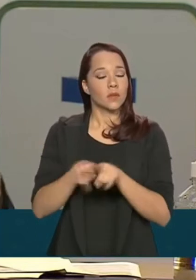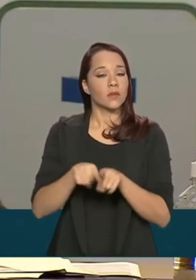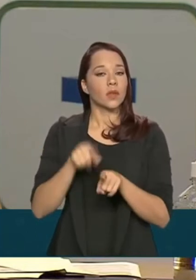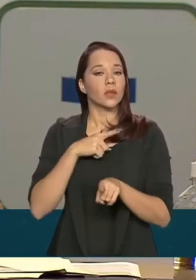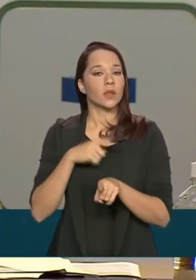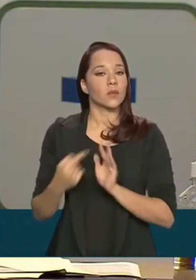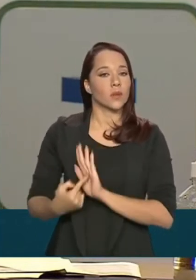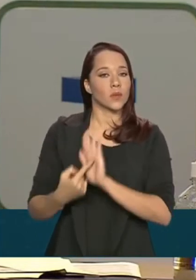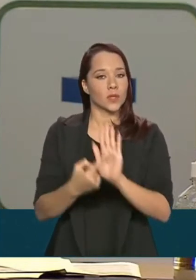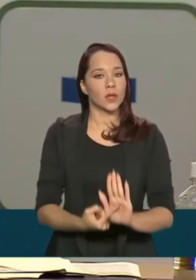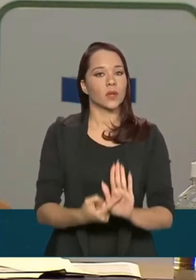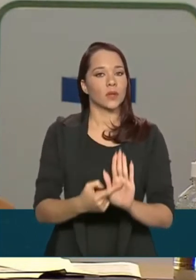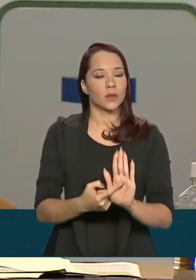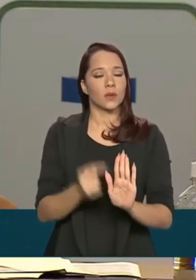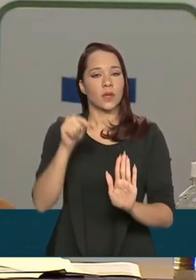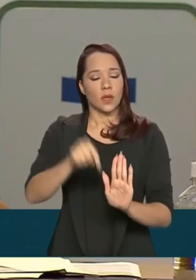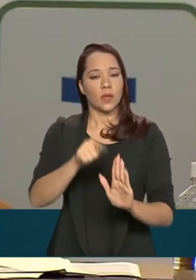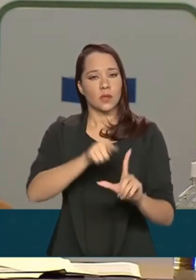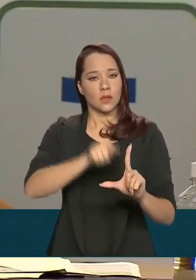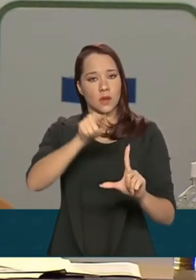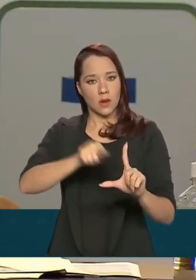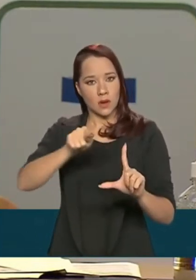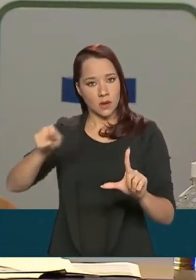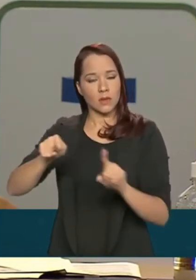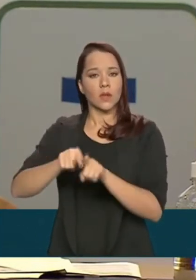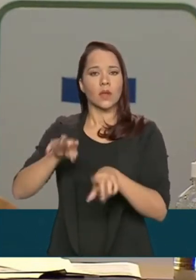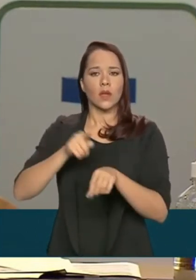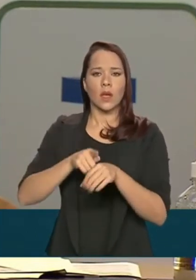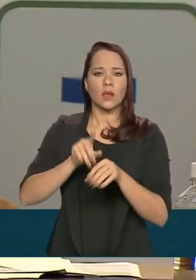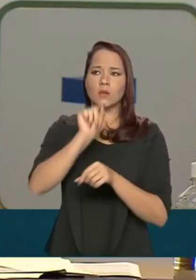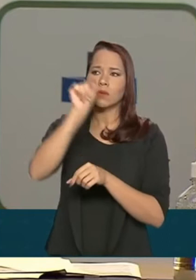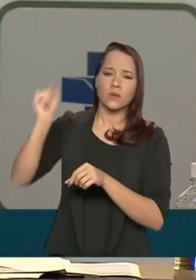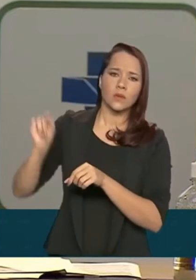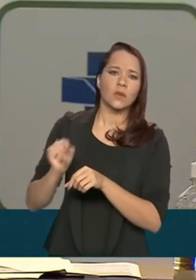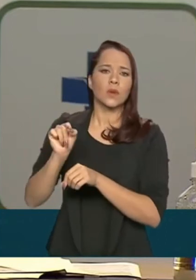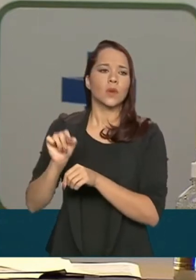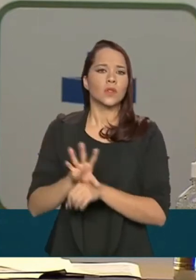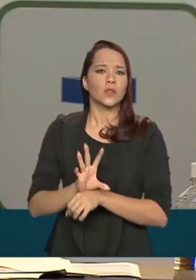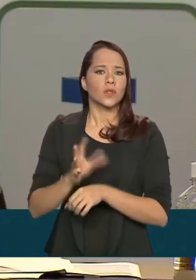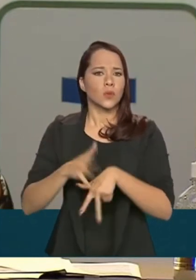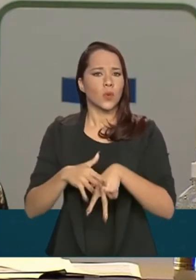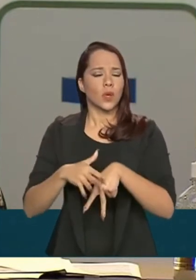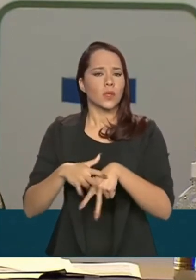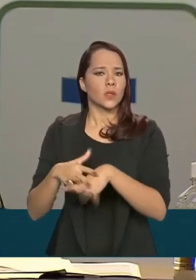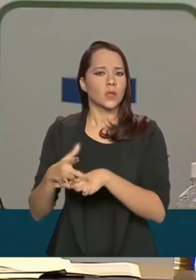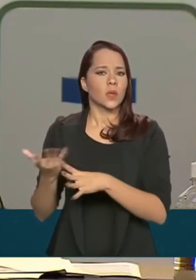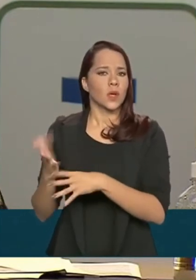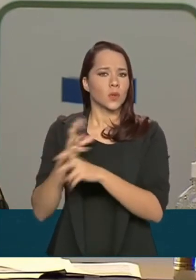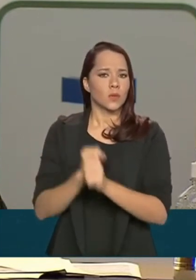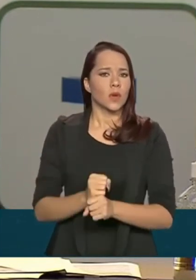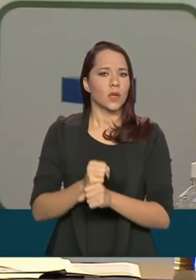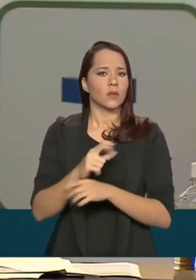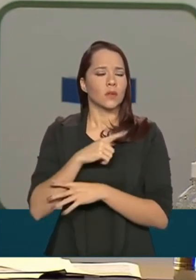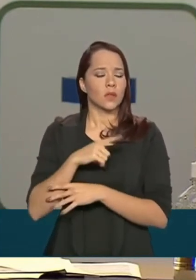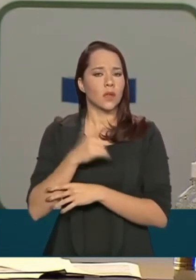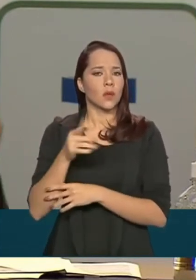trazido este gráfico, né, da distribuição dos casos acumulados. Nesta semana, nós trazemos